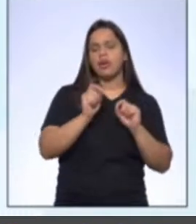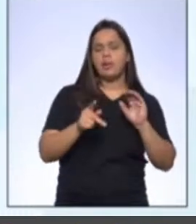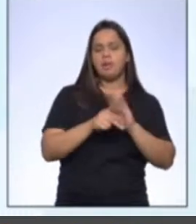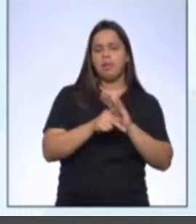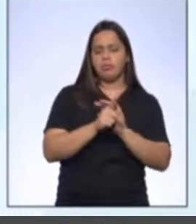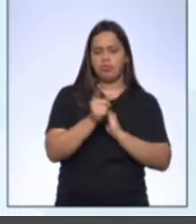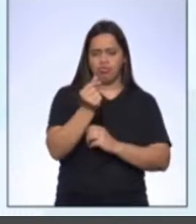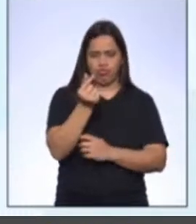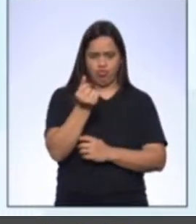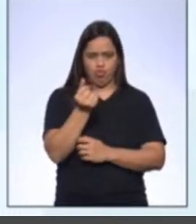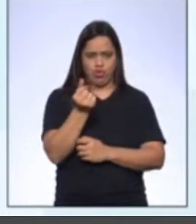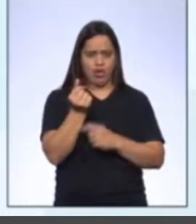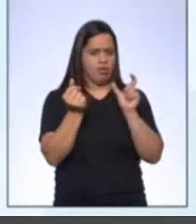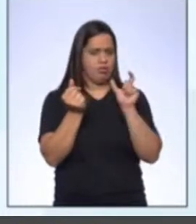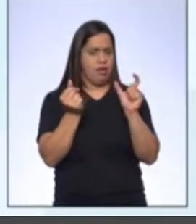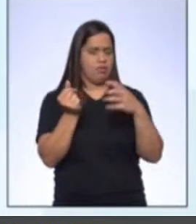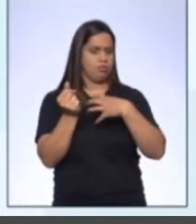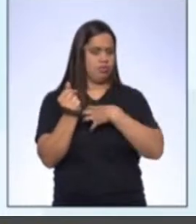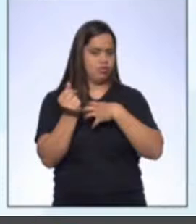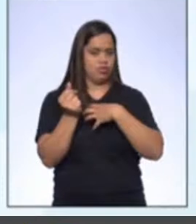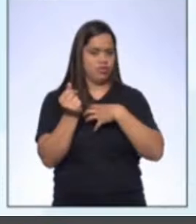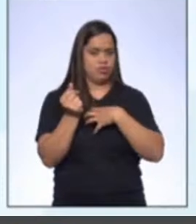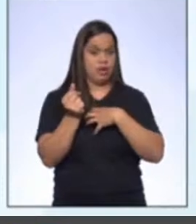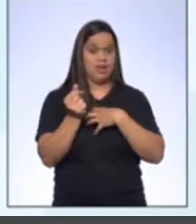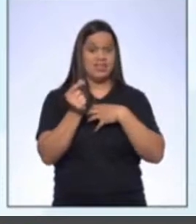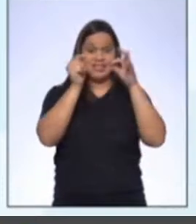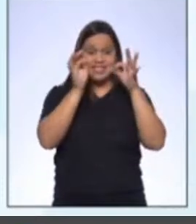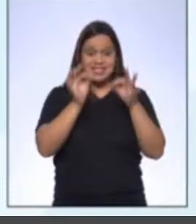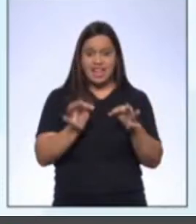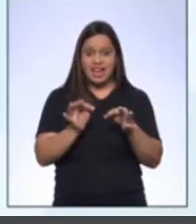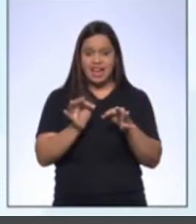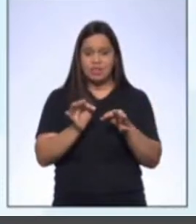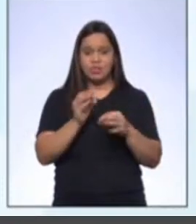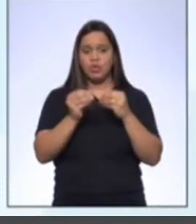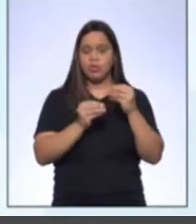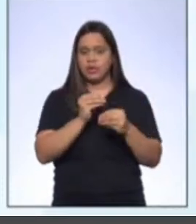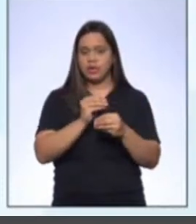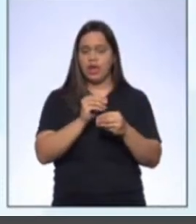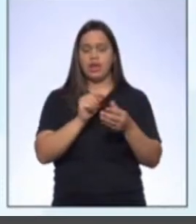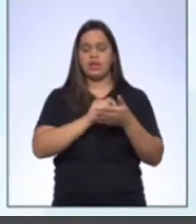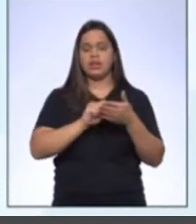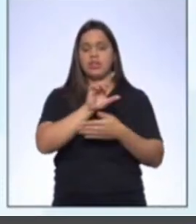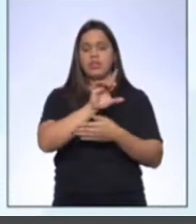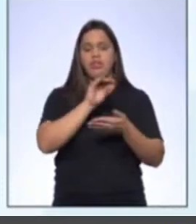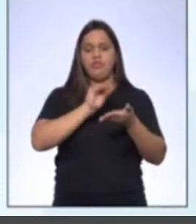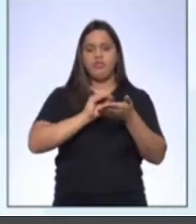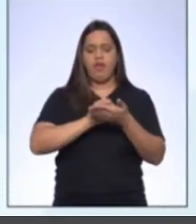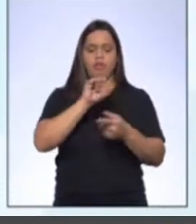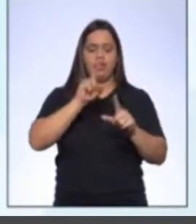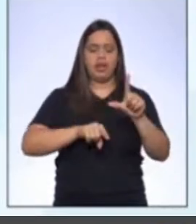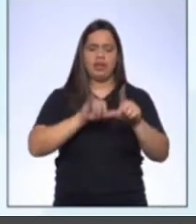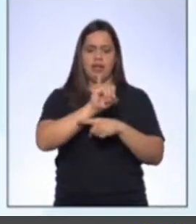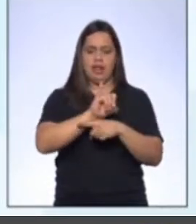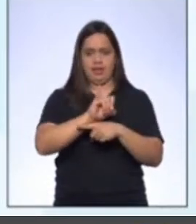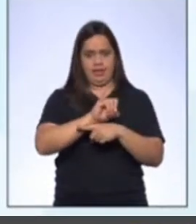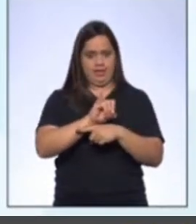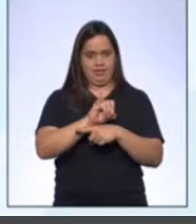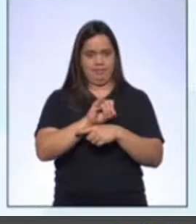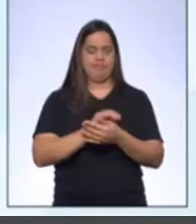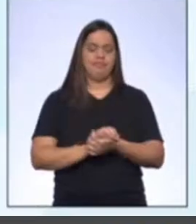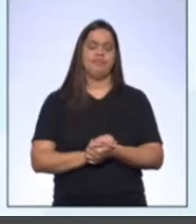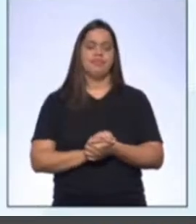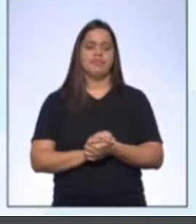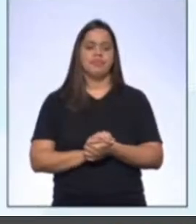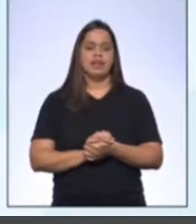fala dinheiro, dinheiro. Mas é dinheiro que se escreve, né? Na linguagem formal. E a